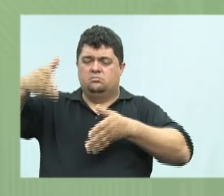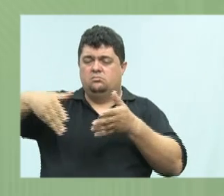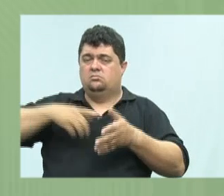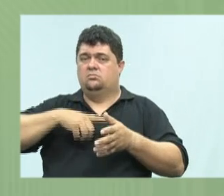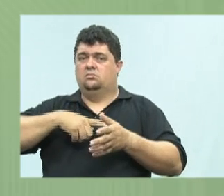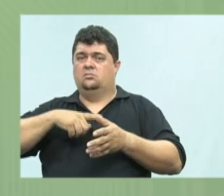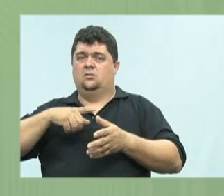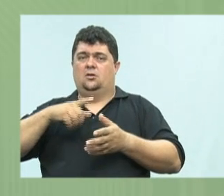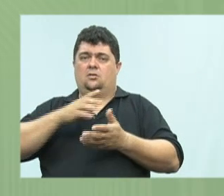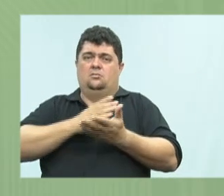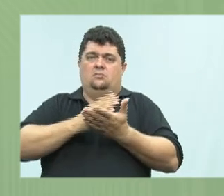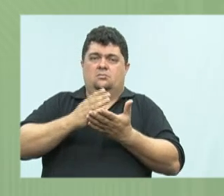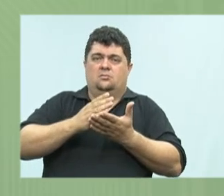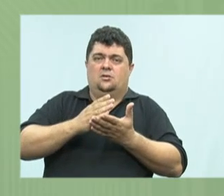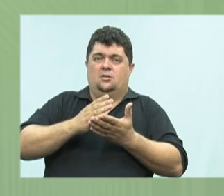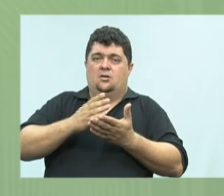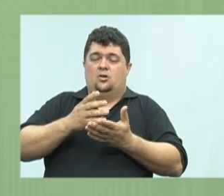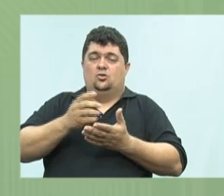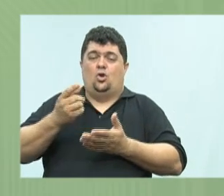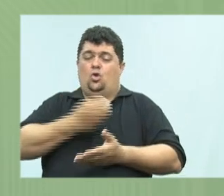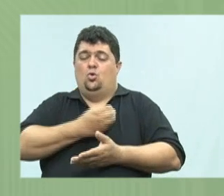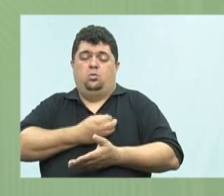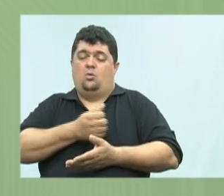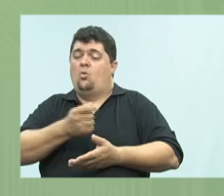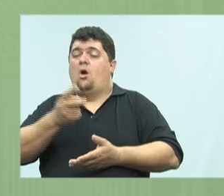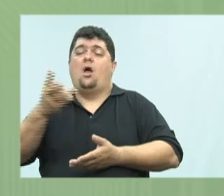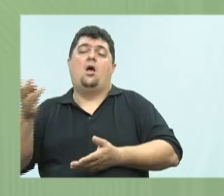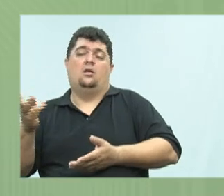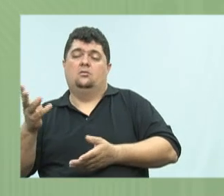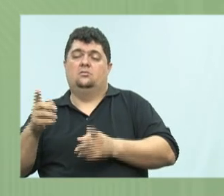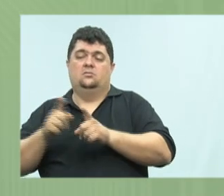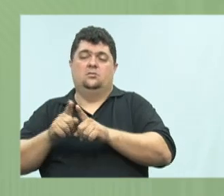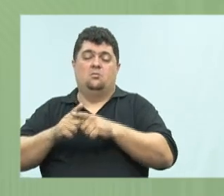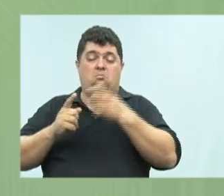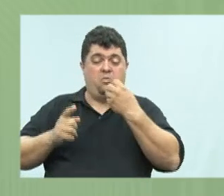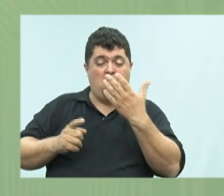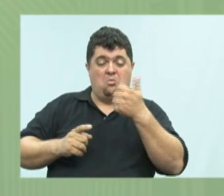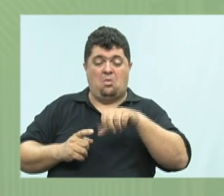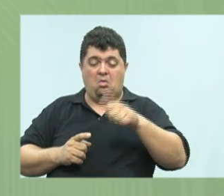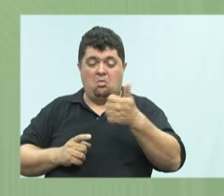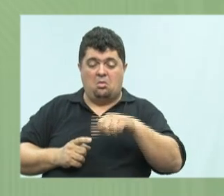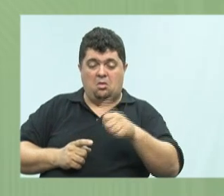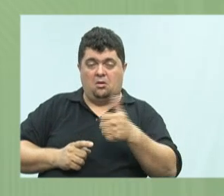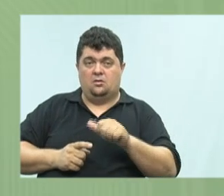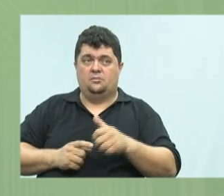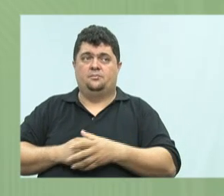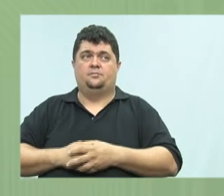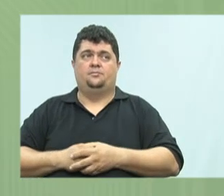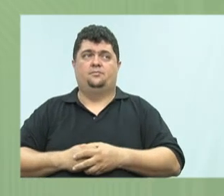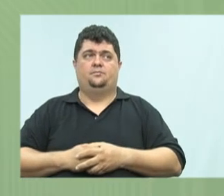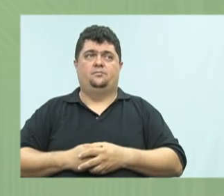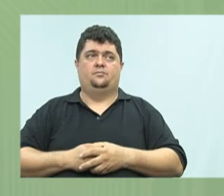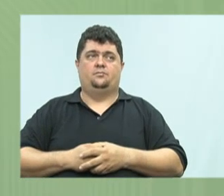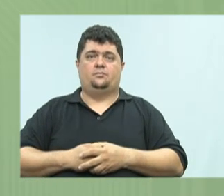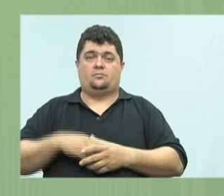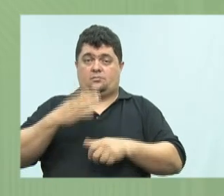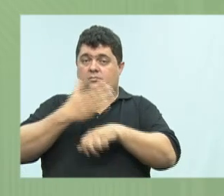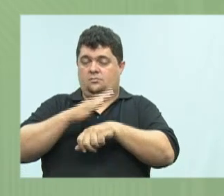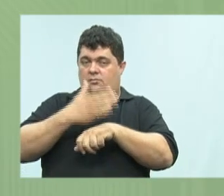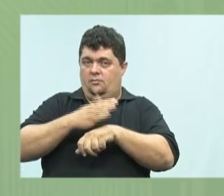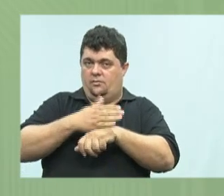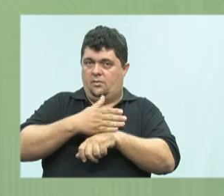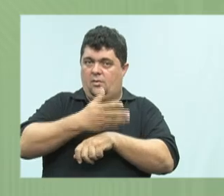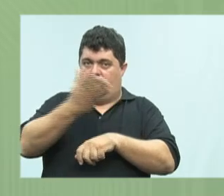concentra em abordagens quantitativas e qualitativas, correto? Aqui nós temos, então, um exercício